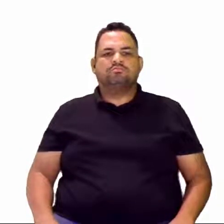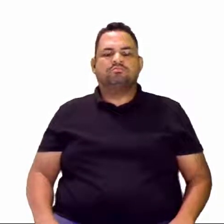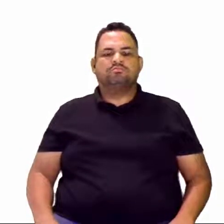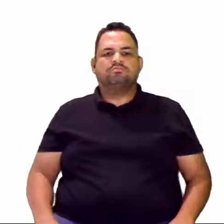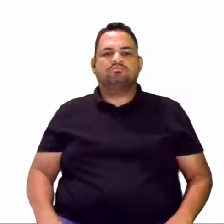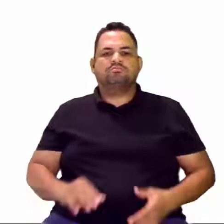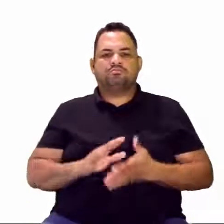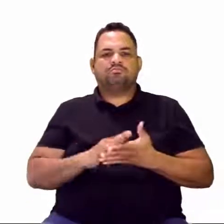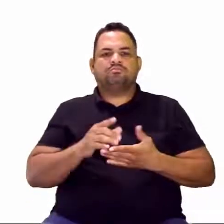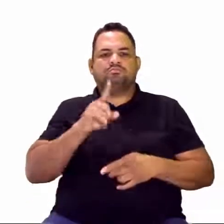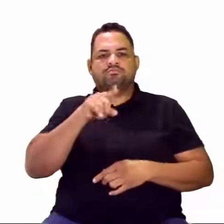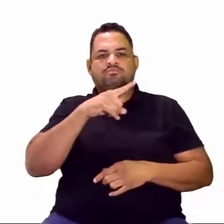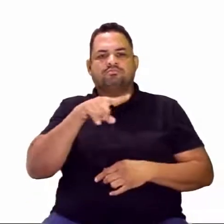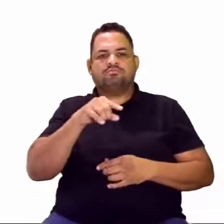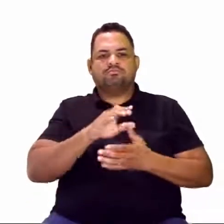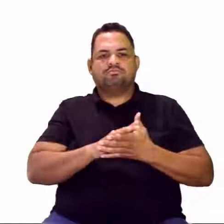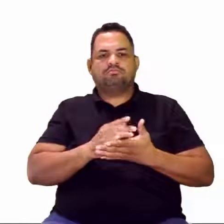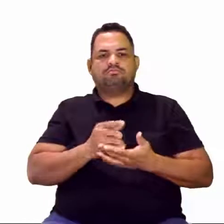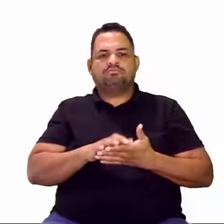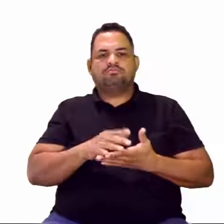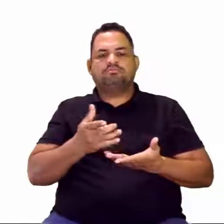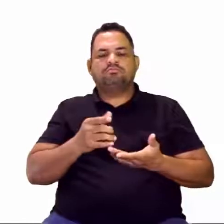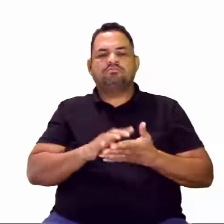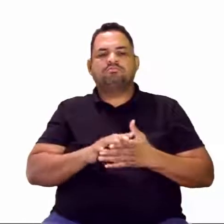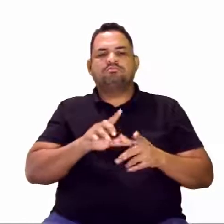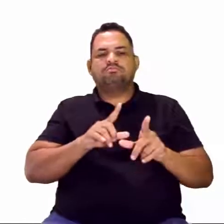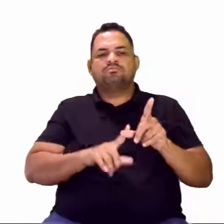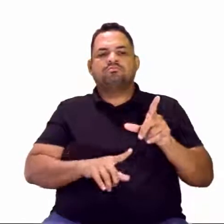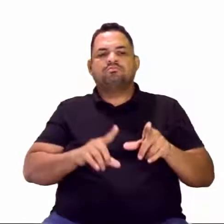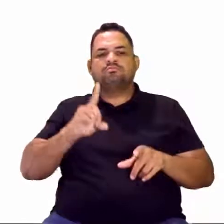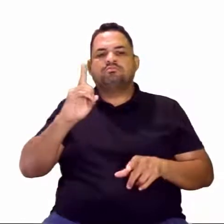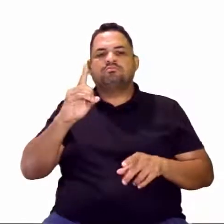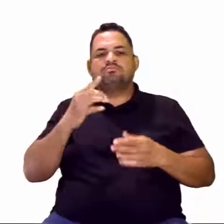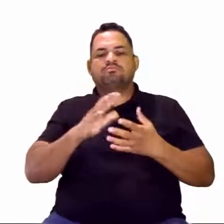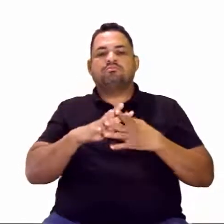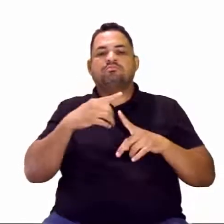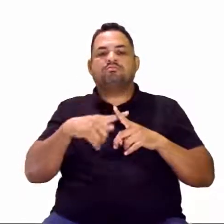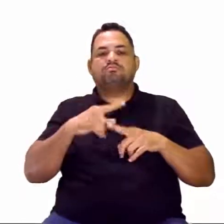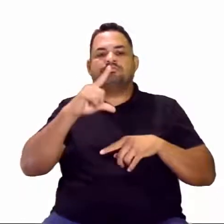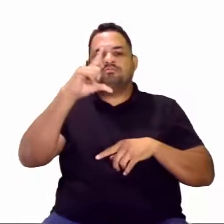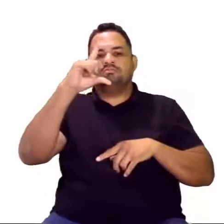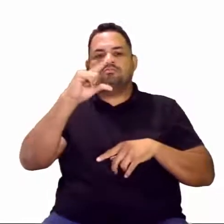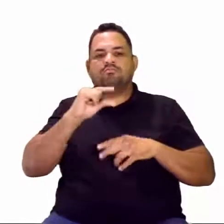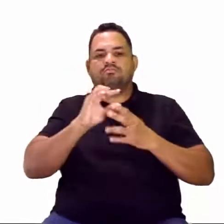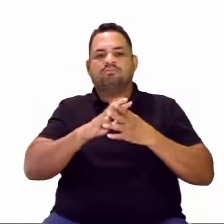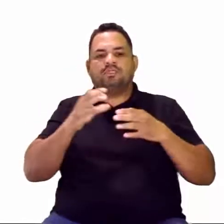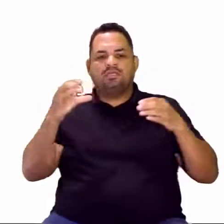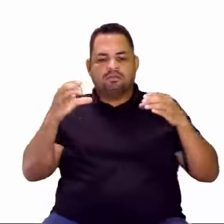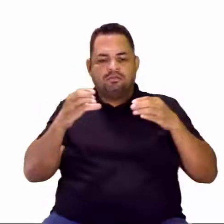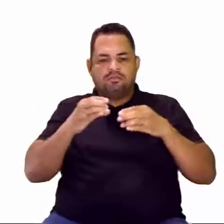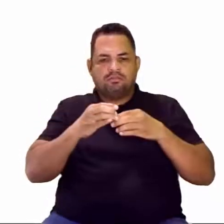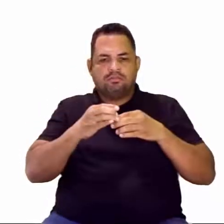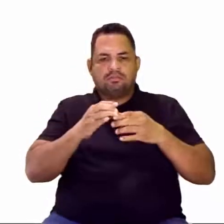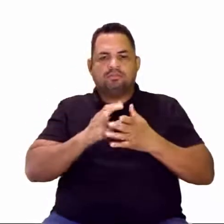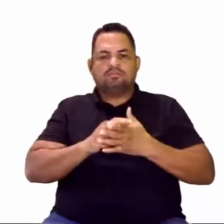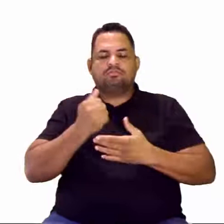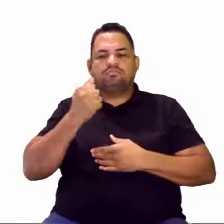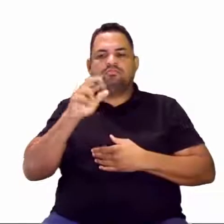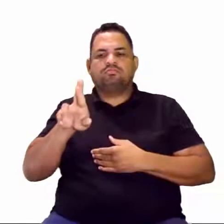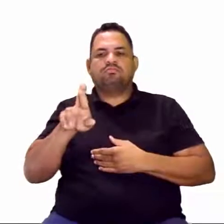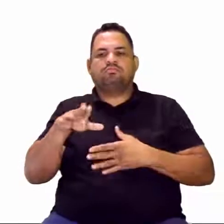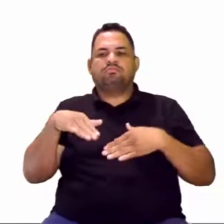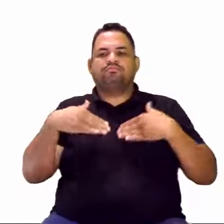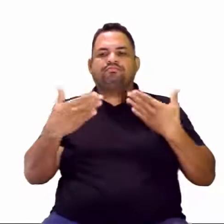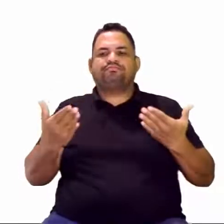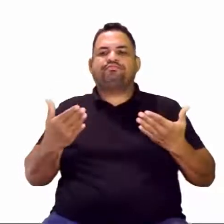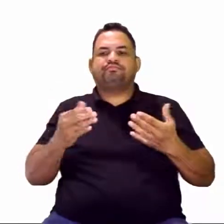você era capaz de assinalar a alternativa D, porque diz que diminui a pressão atmosférica, né?